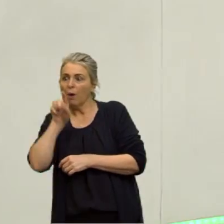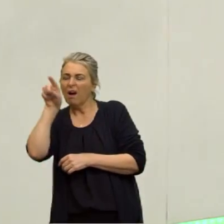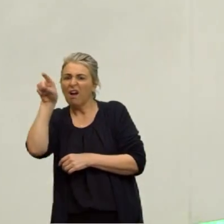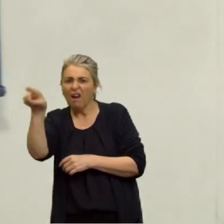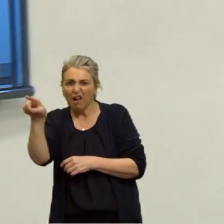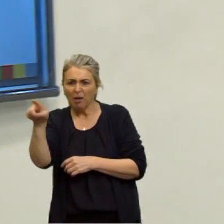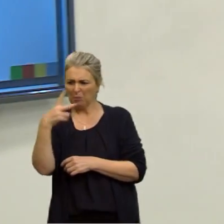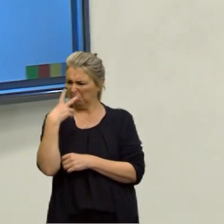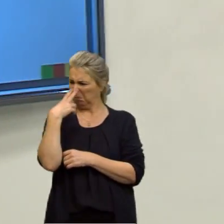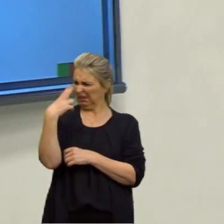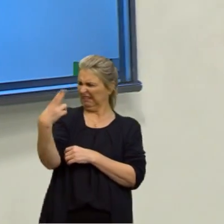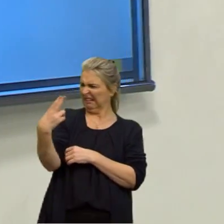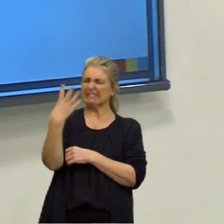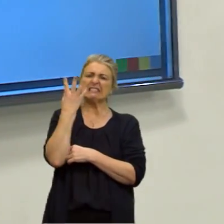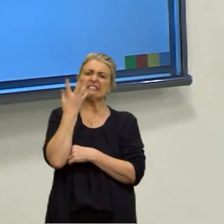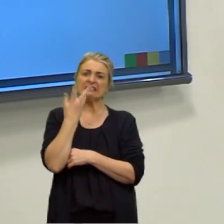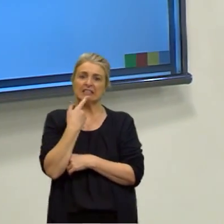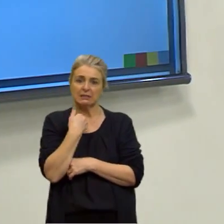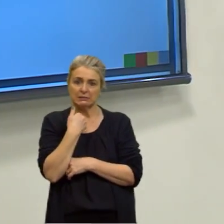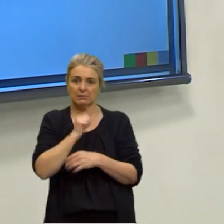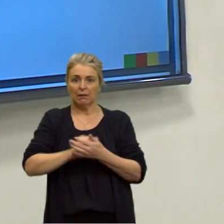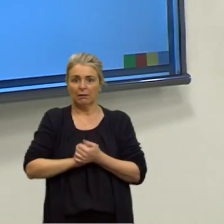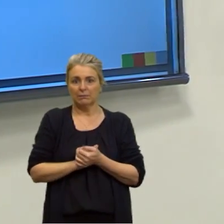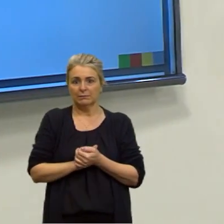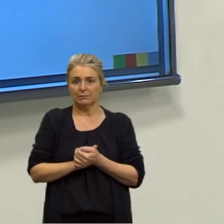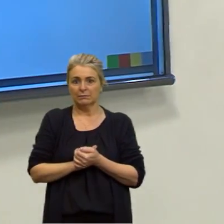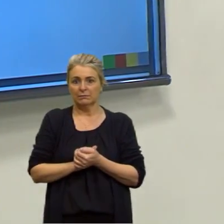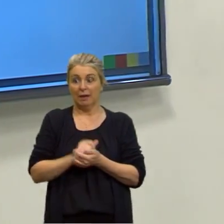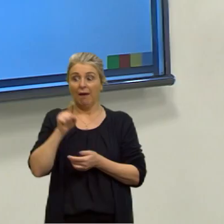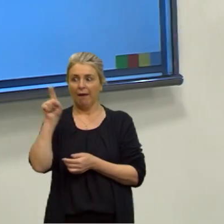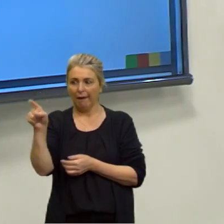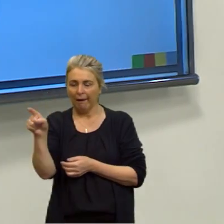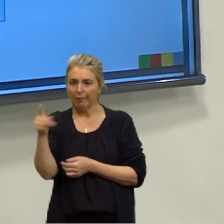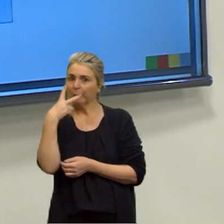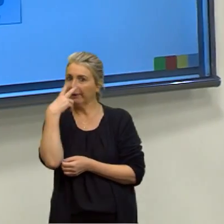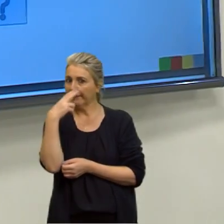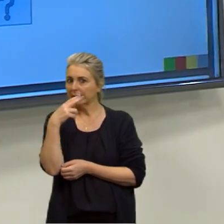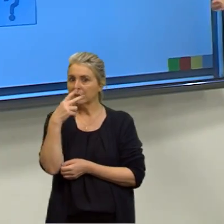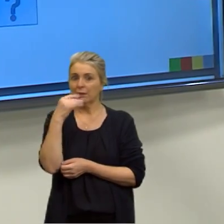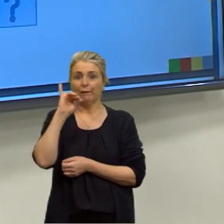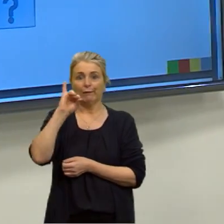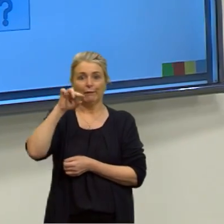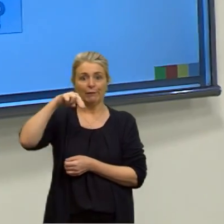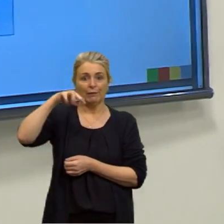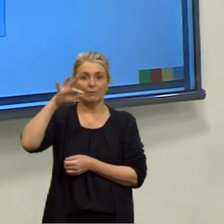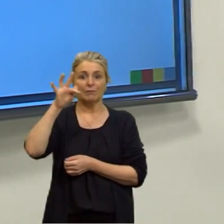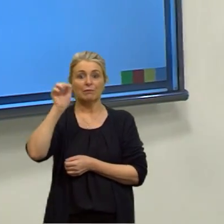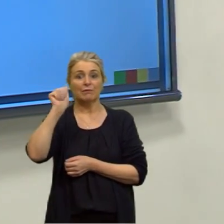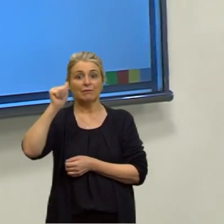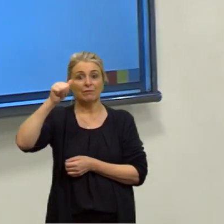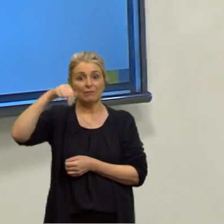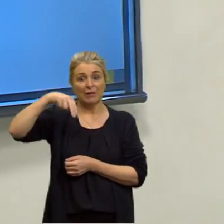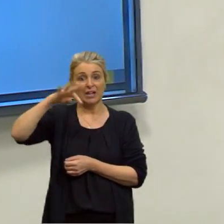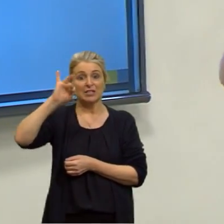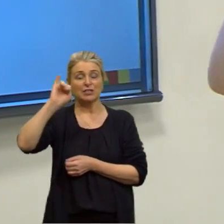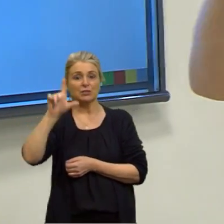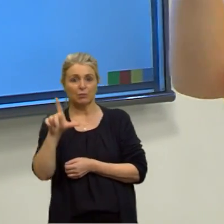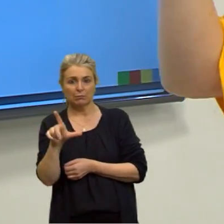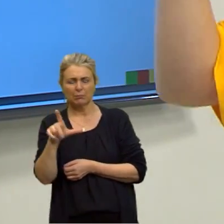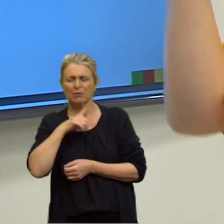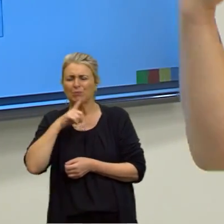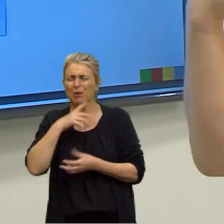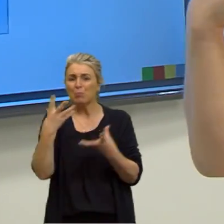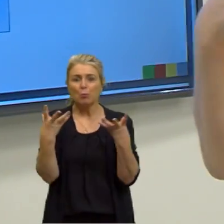ela tem atitudes infantis tá tem uma lista enorme de locuções